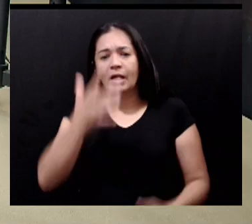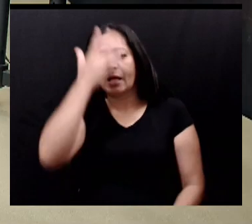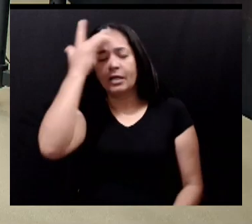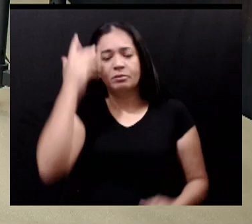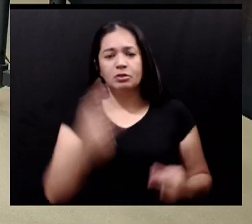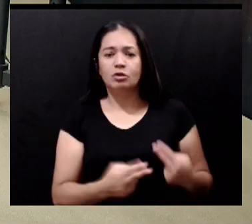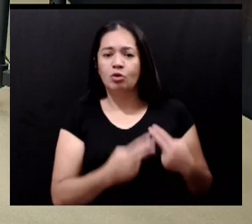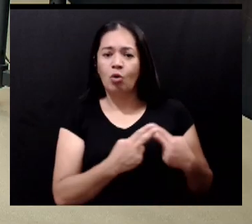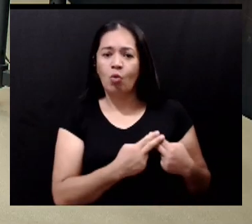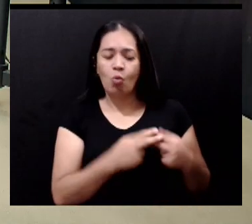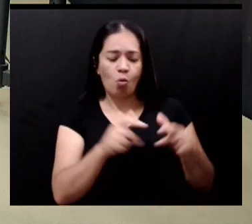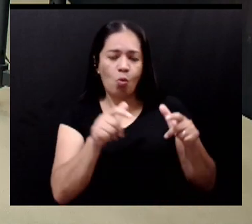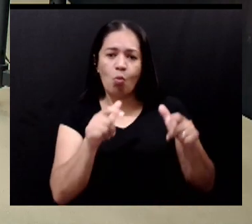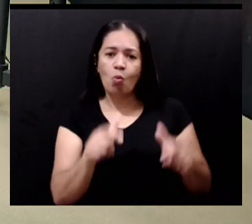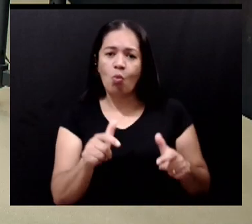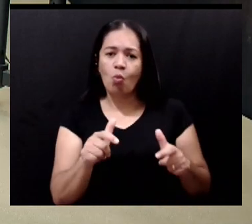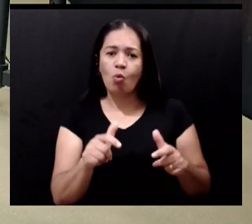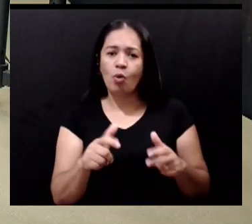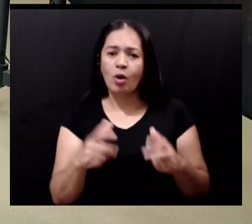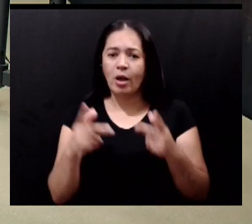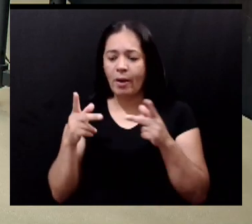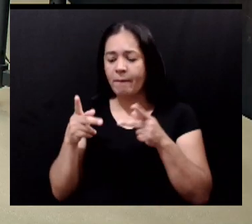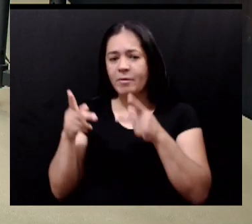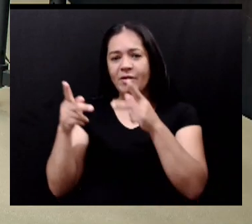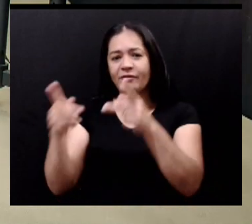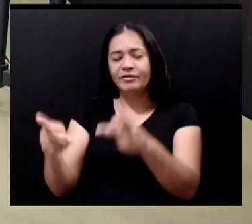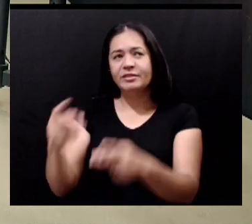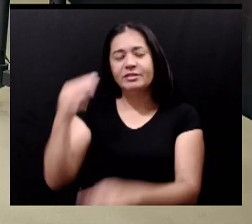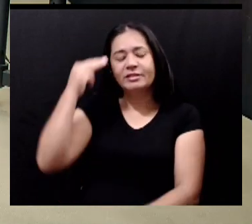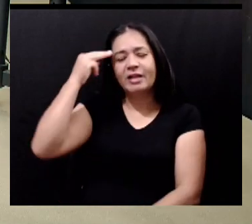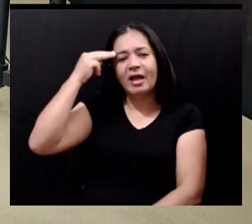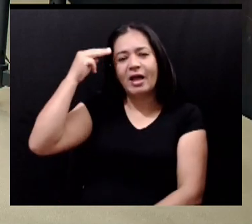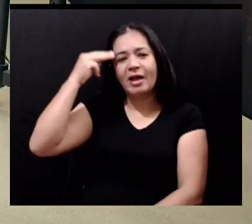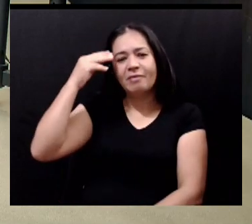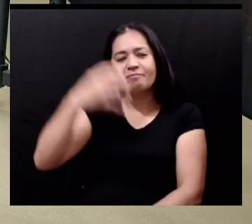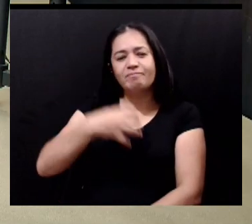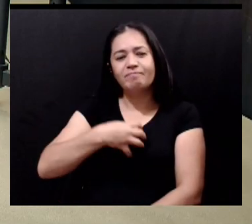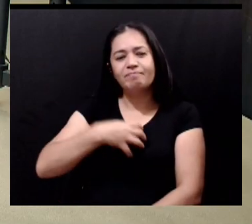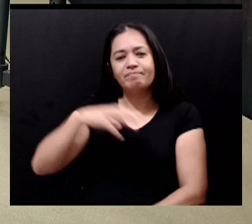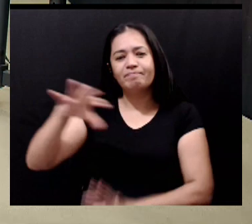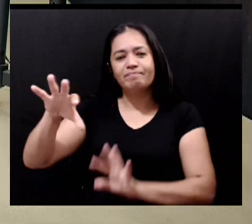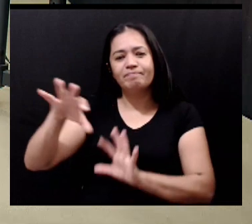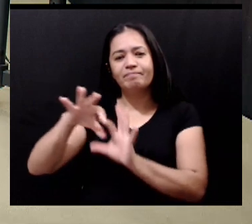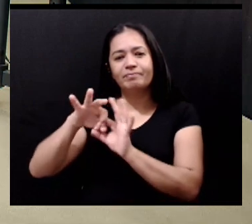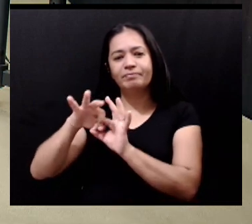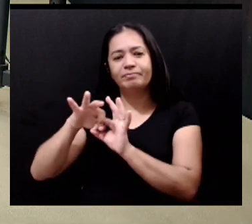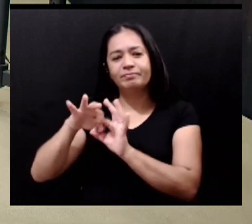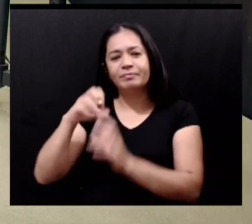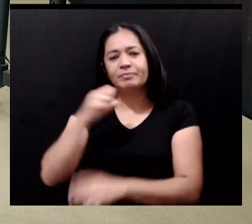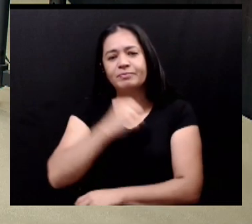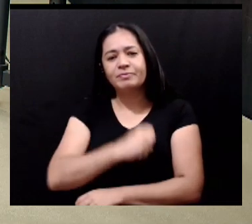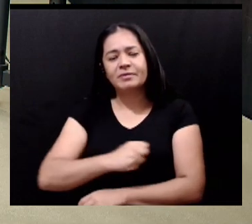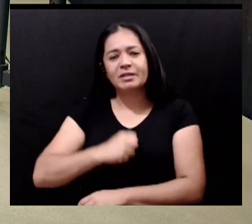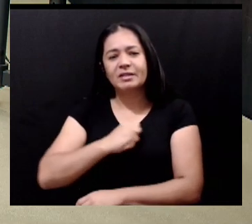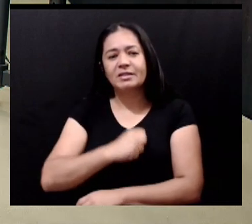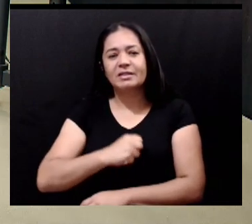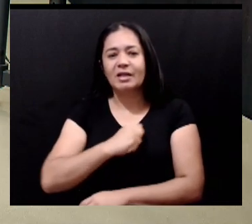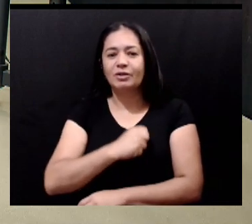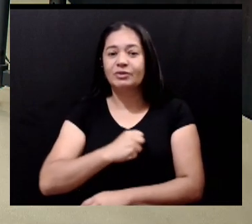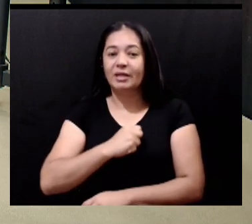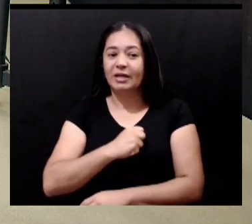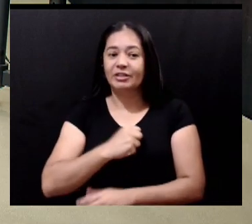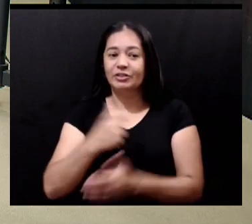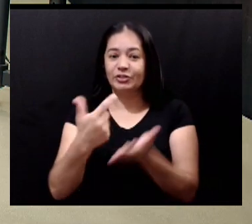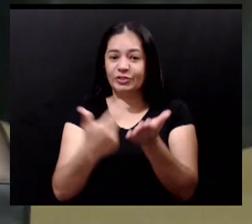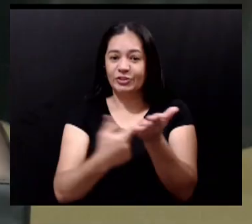para revisitar memórias e integrar os sentimentos, né. Saudade, Caderno Terapêutico. Gente, olha